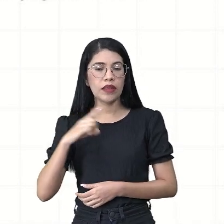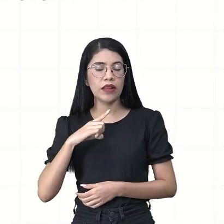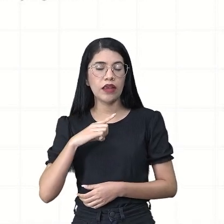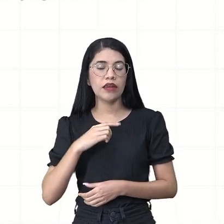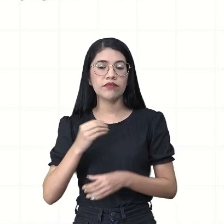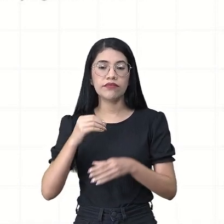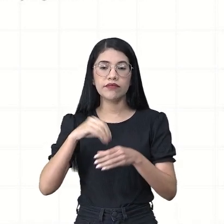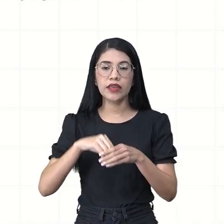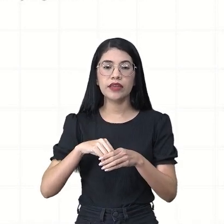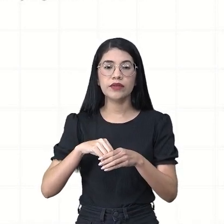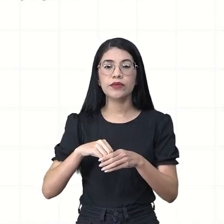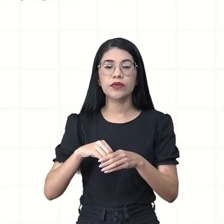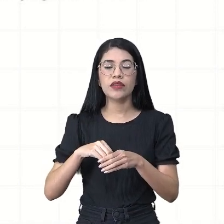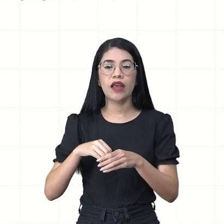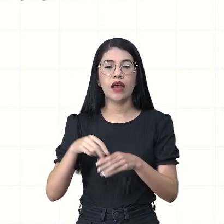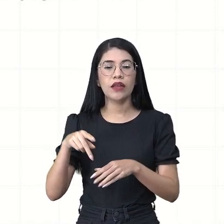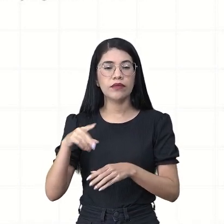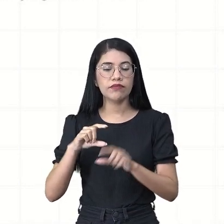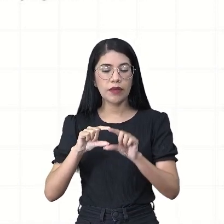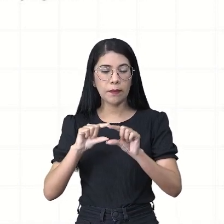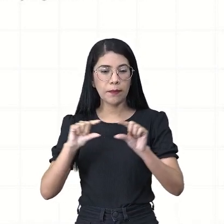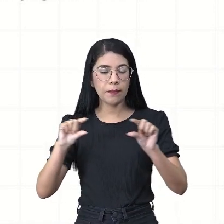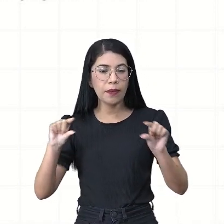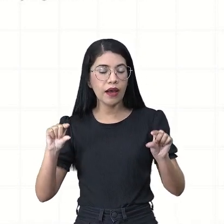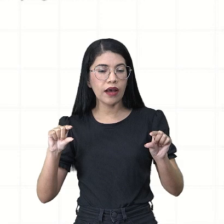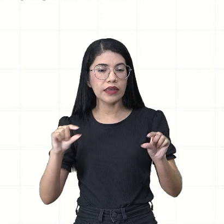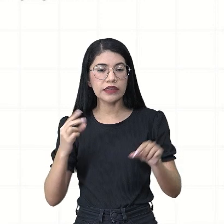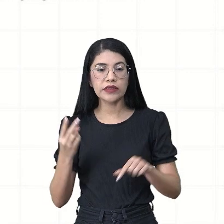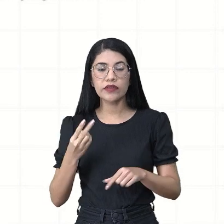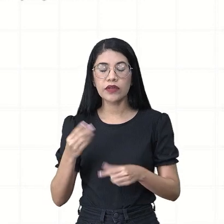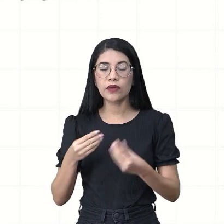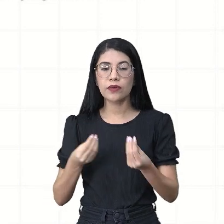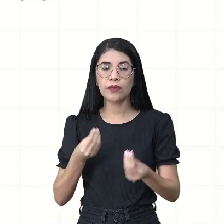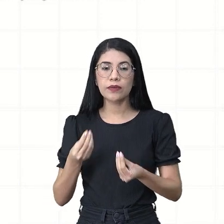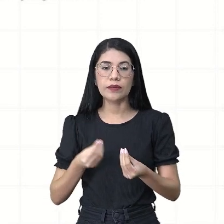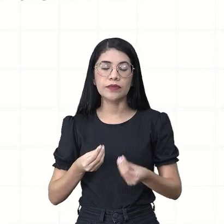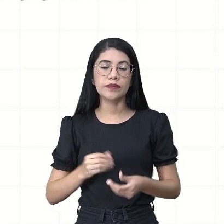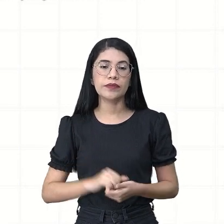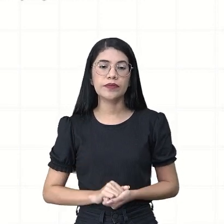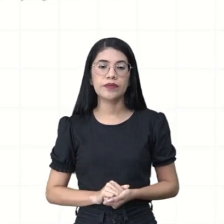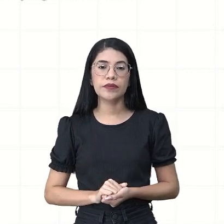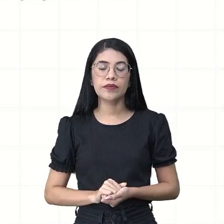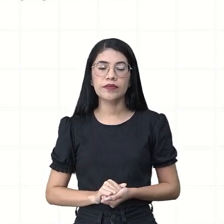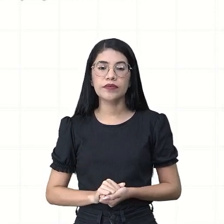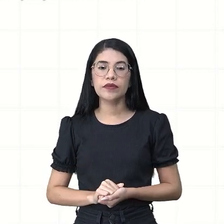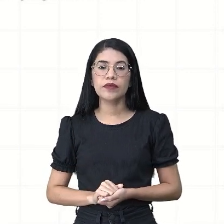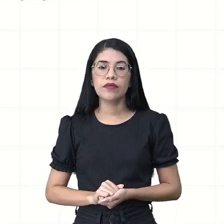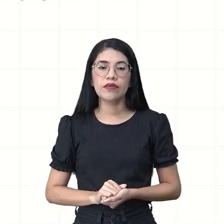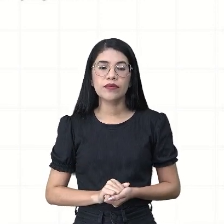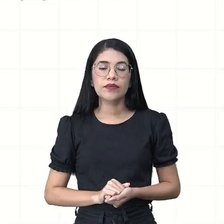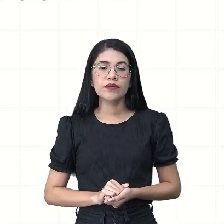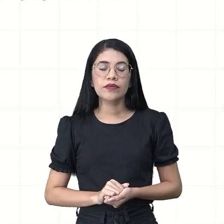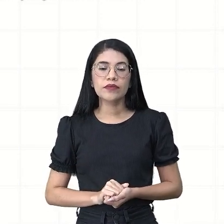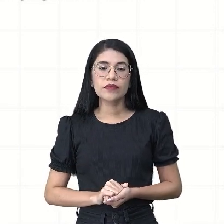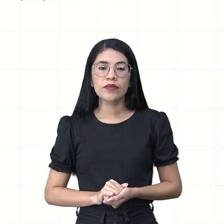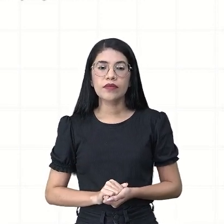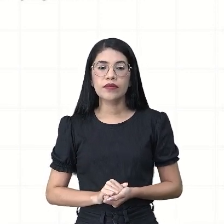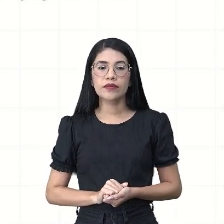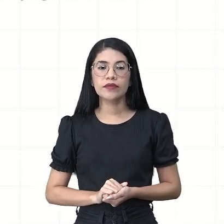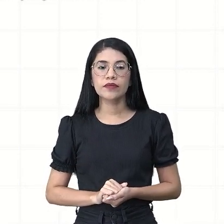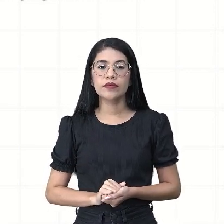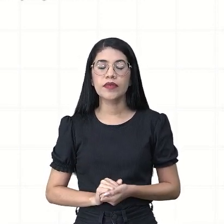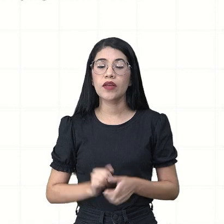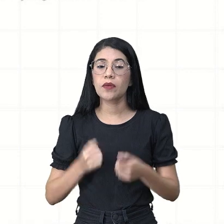dentro dessa medida toda, né? Que é um ano-luz. Então, olha só, a gente precisa colocar